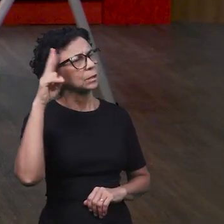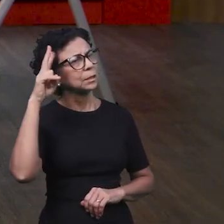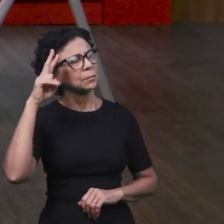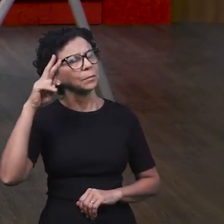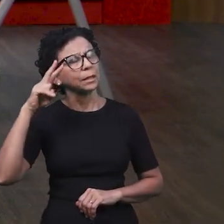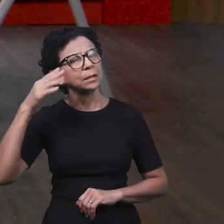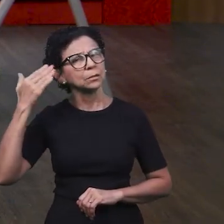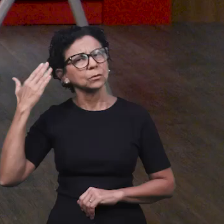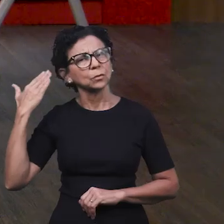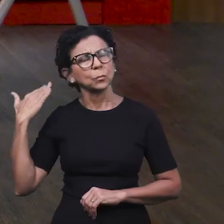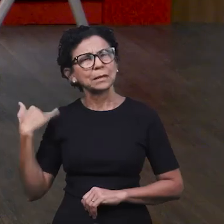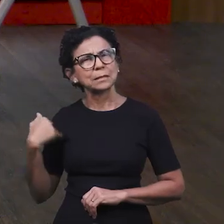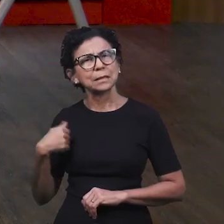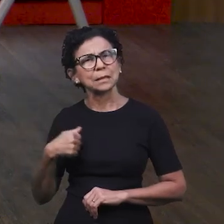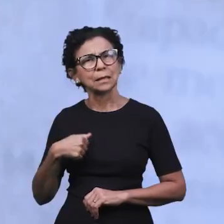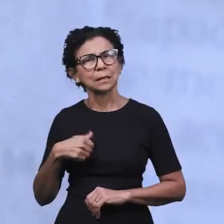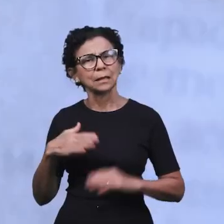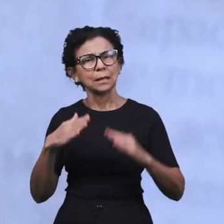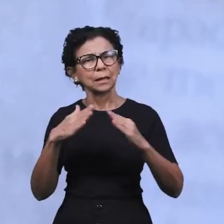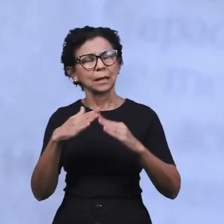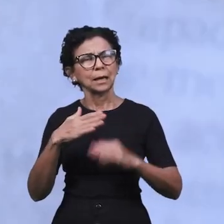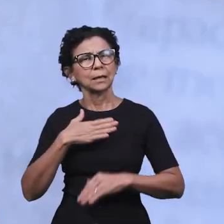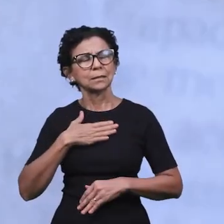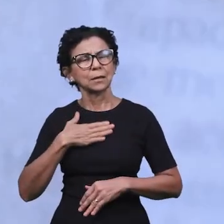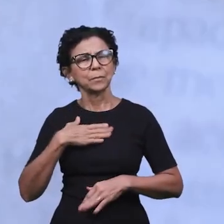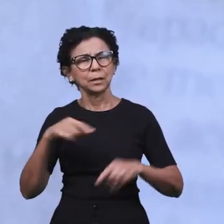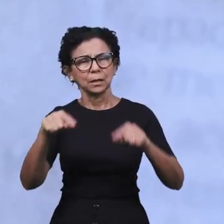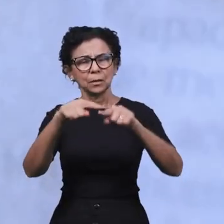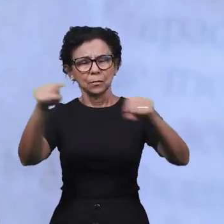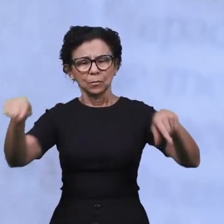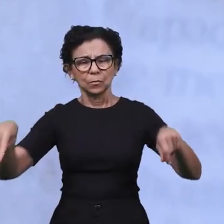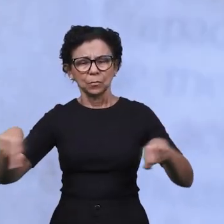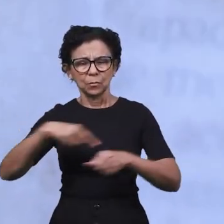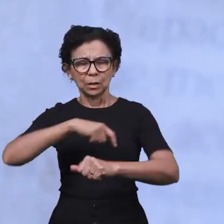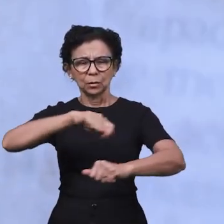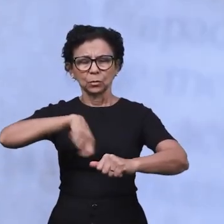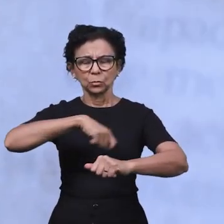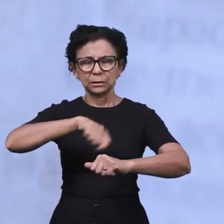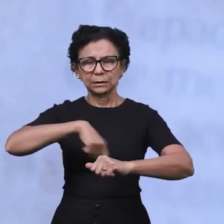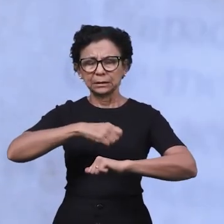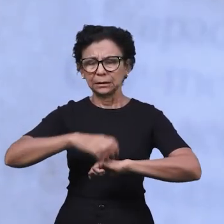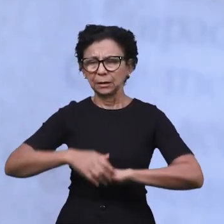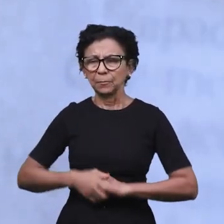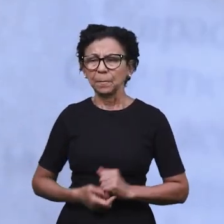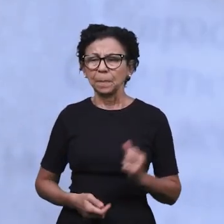de uma reforma que eu fiz uma vez na cozinha e tinha o trabalho do